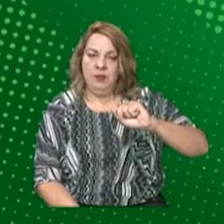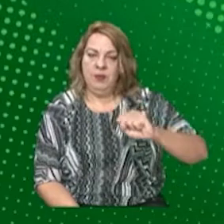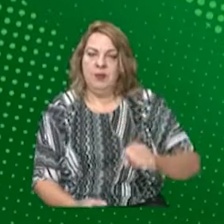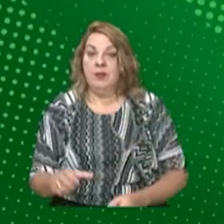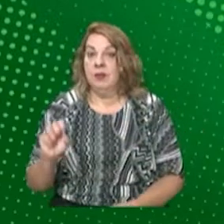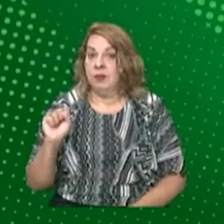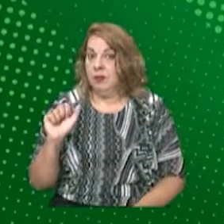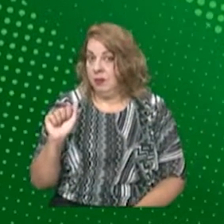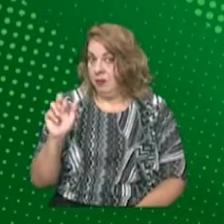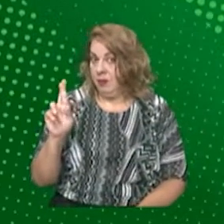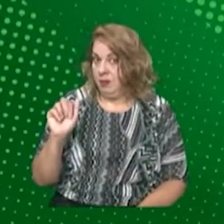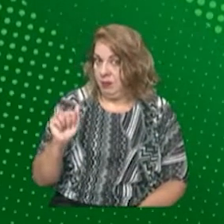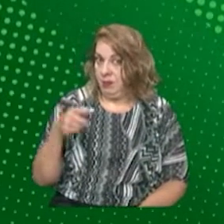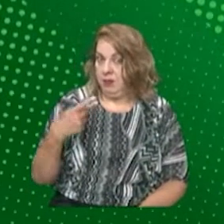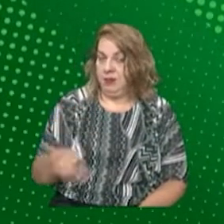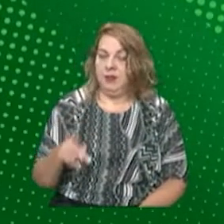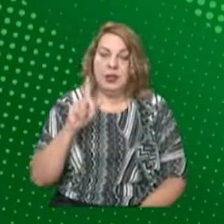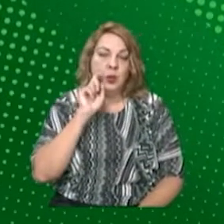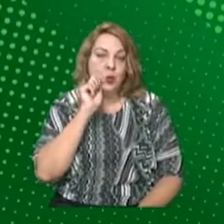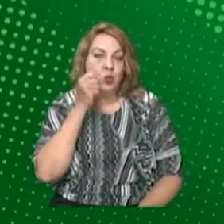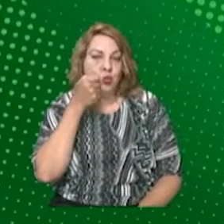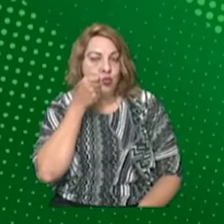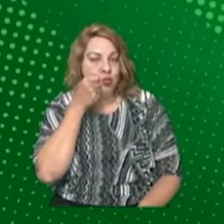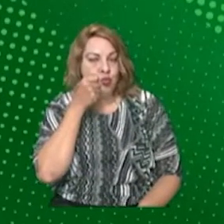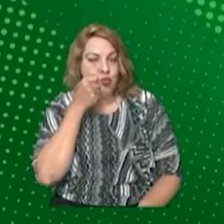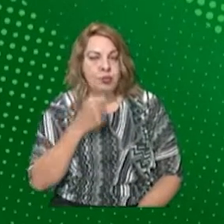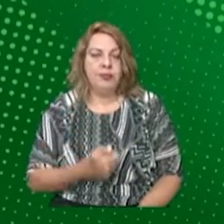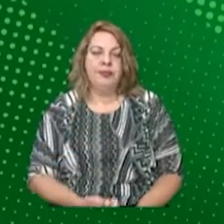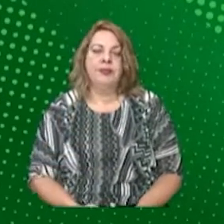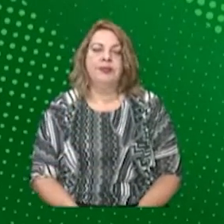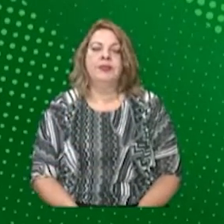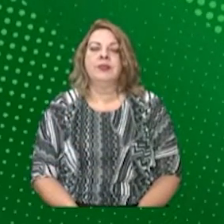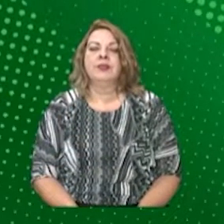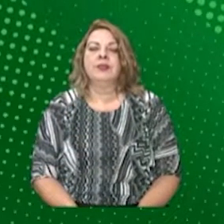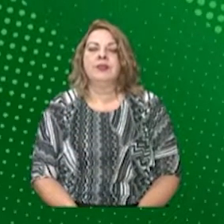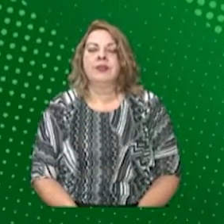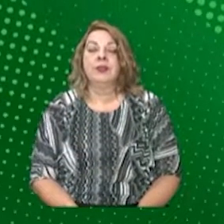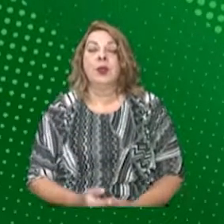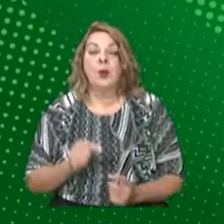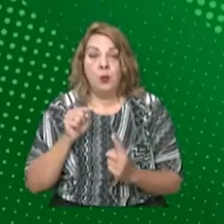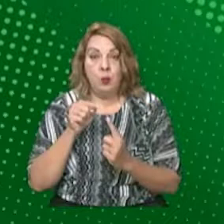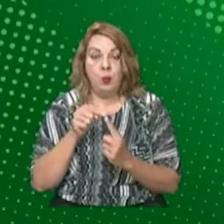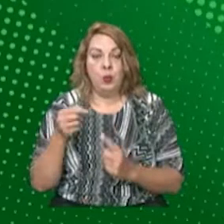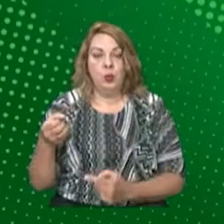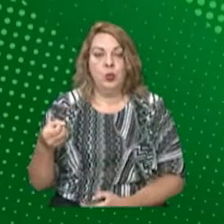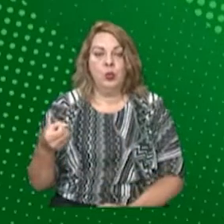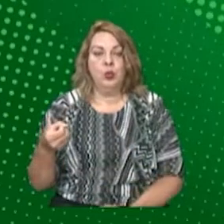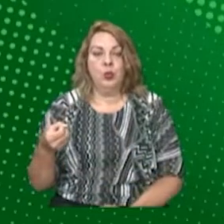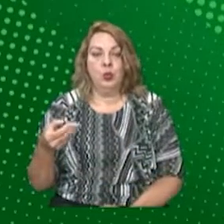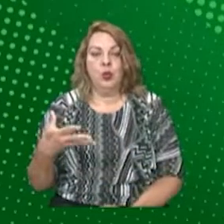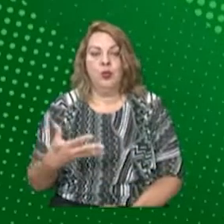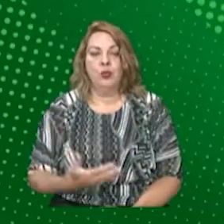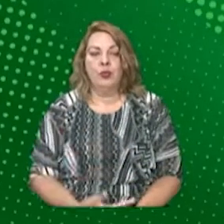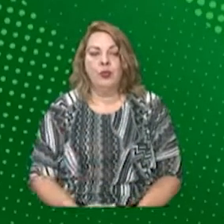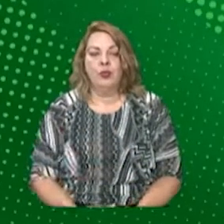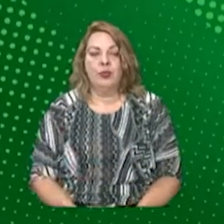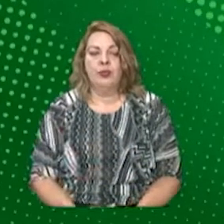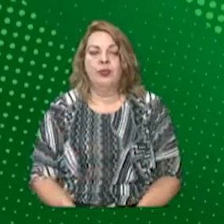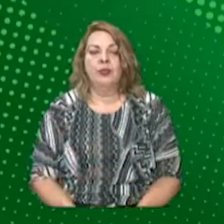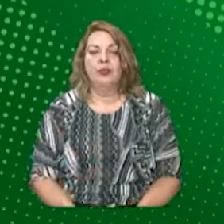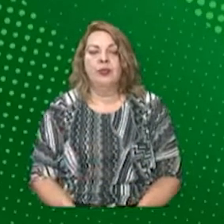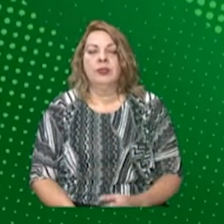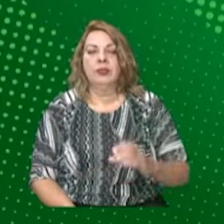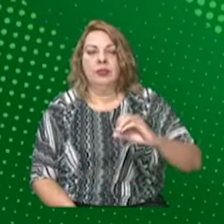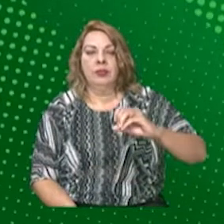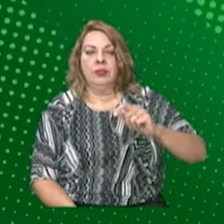668028 é a Sara de Aracaju, adquiriu com Cristóvão. Regional Ponto Novo, parabéns. Sigo